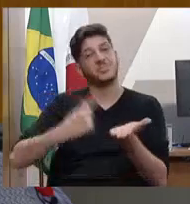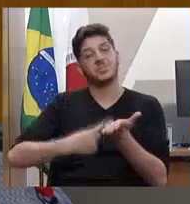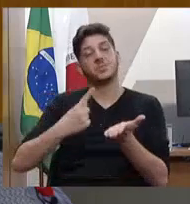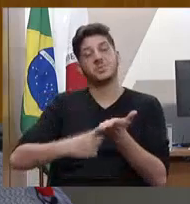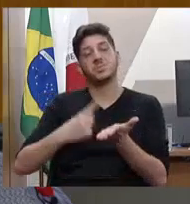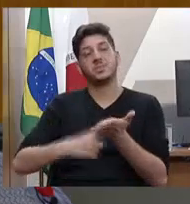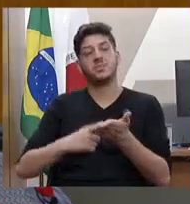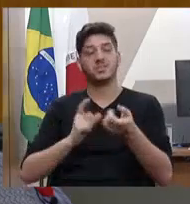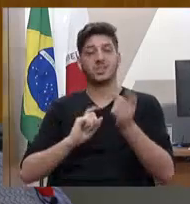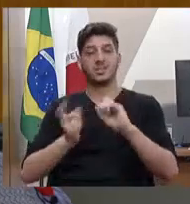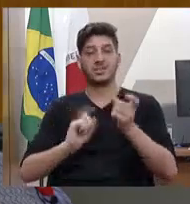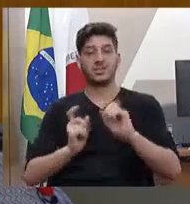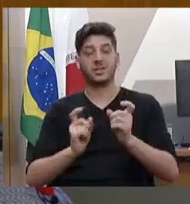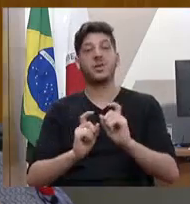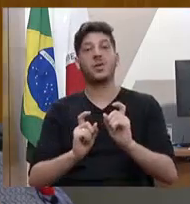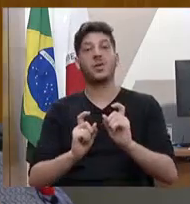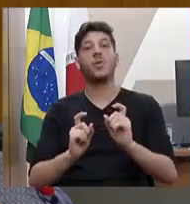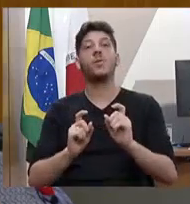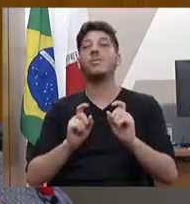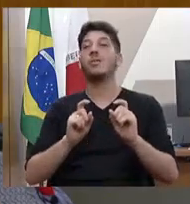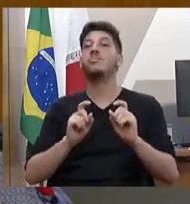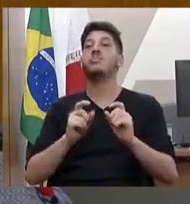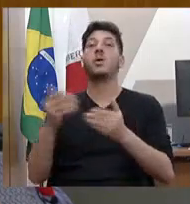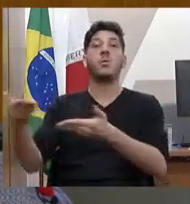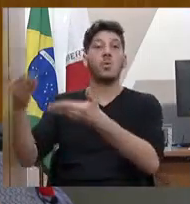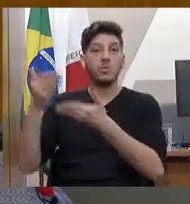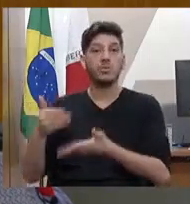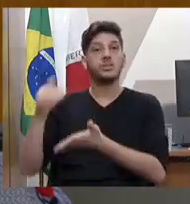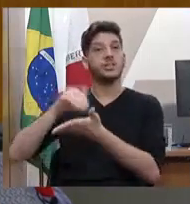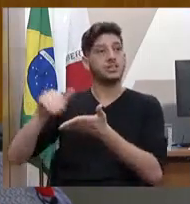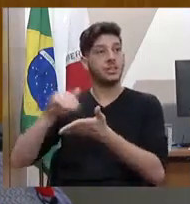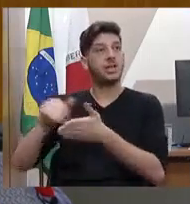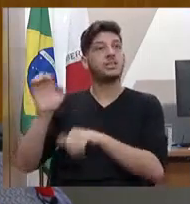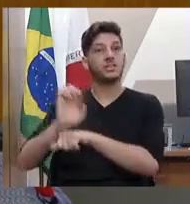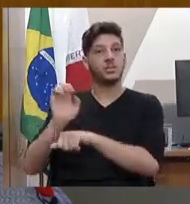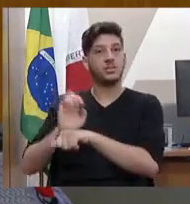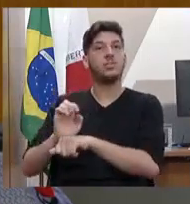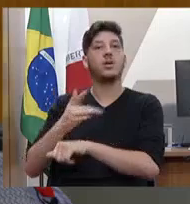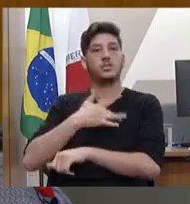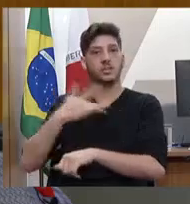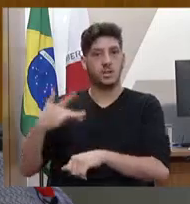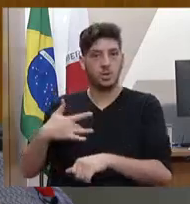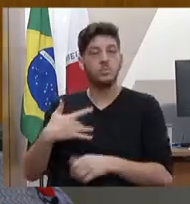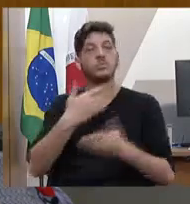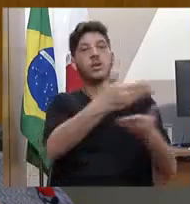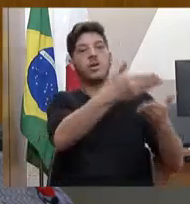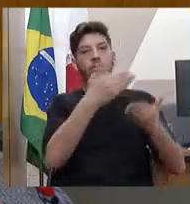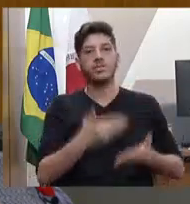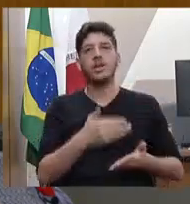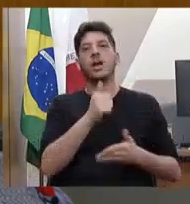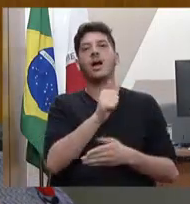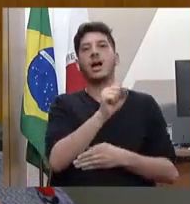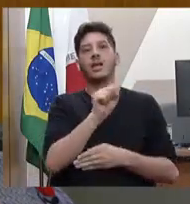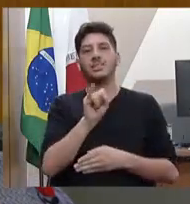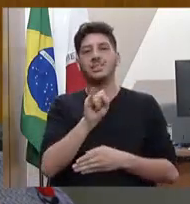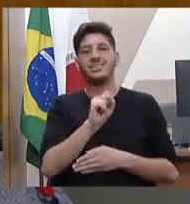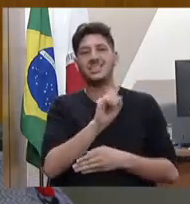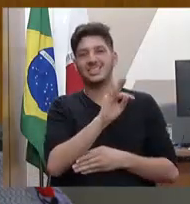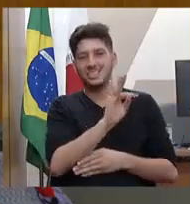uma reunião chamassecretaria Estadual de Saúde para cá chamar assiste jamais